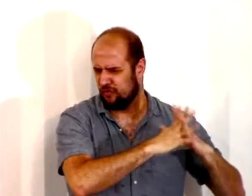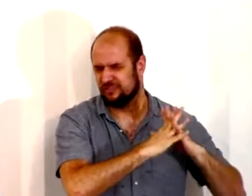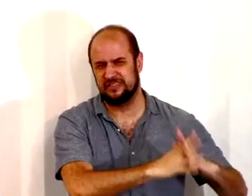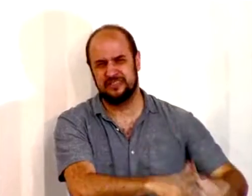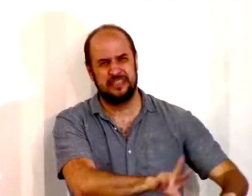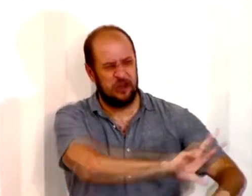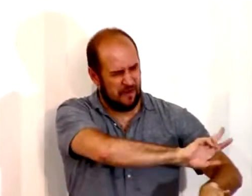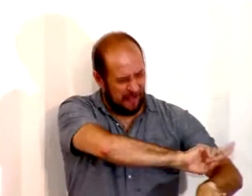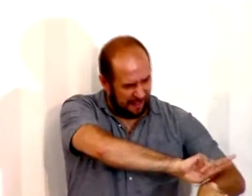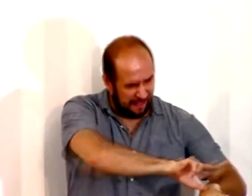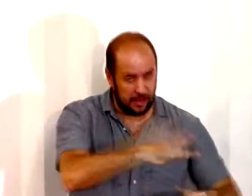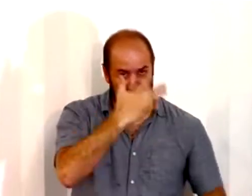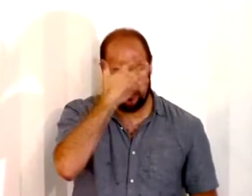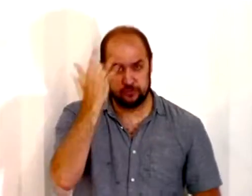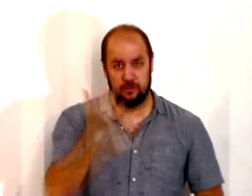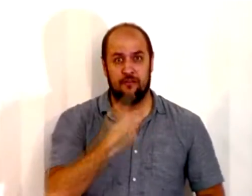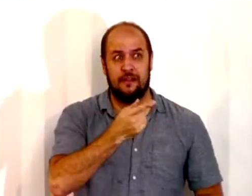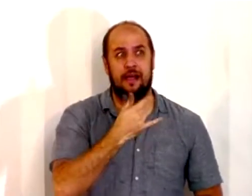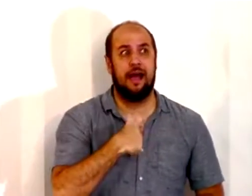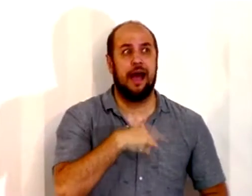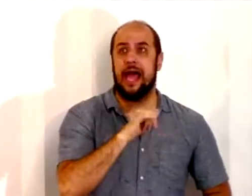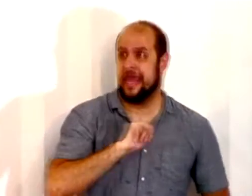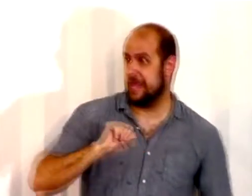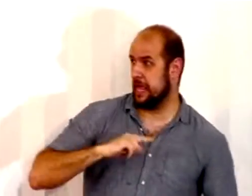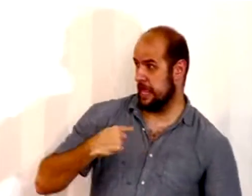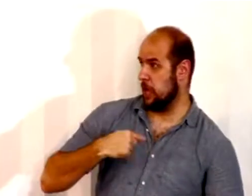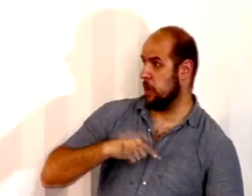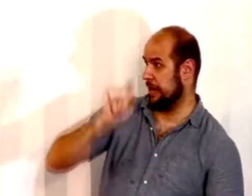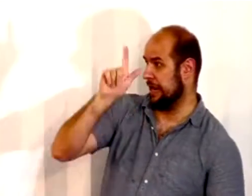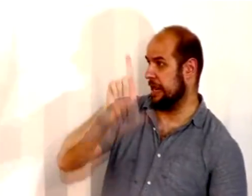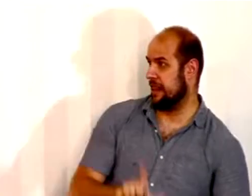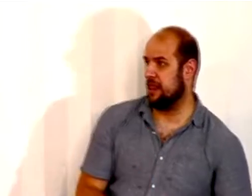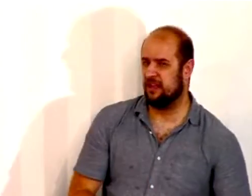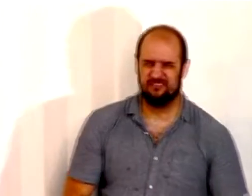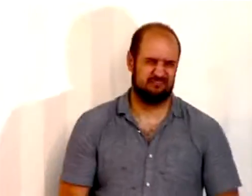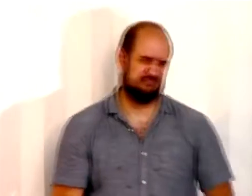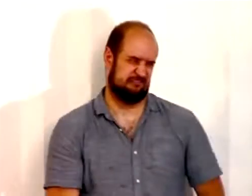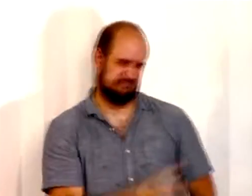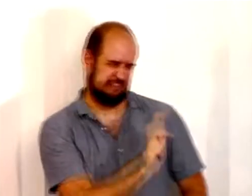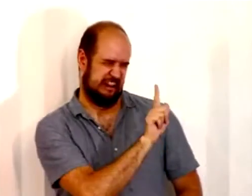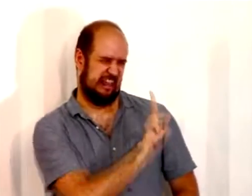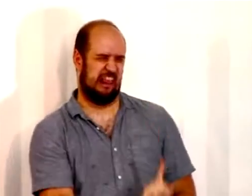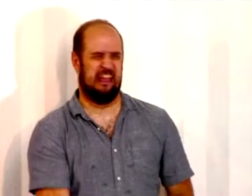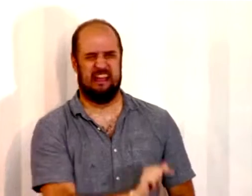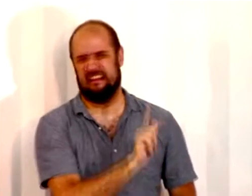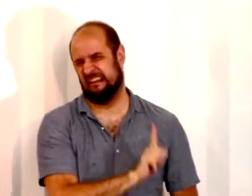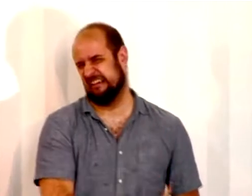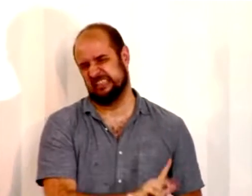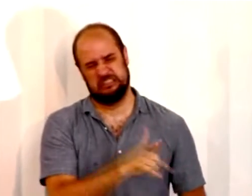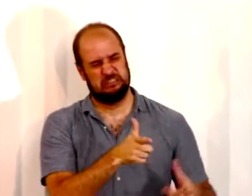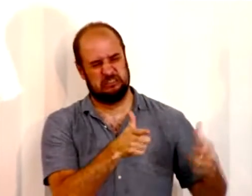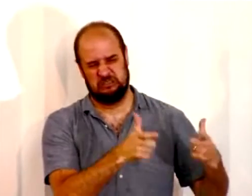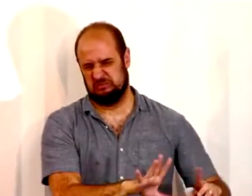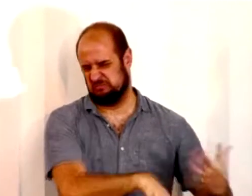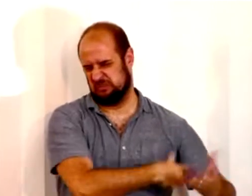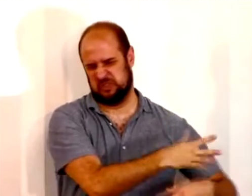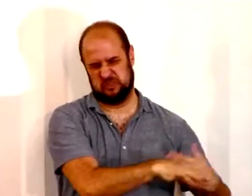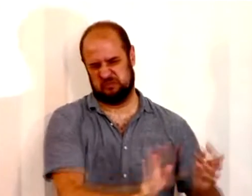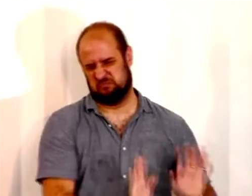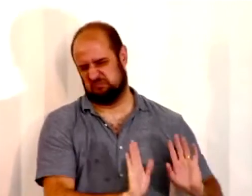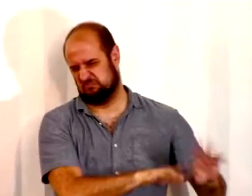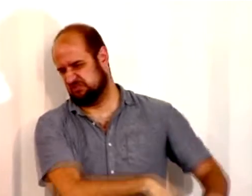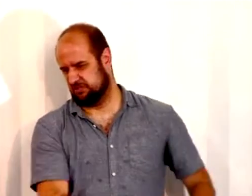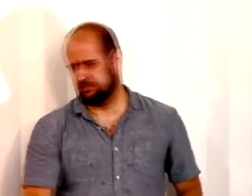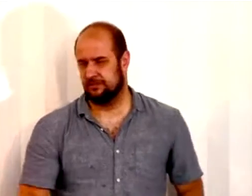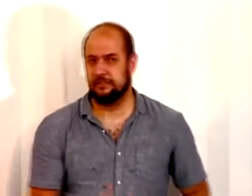Então as pessoas, quando falavam: de onde você é? Ah, eu sou da Galileia. E Galileia não, Galileia é um lugar de povo misturado. E aí